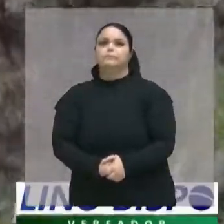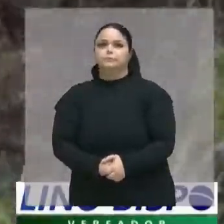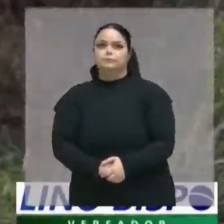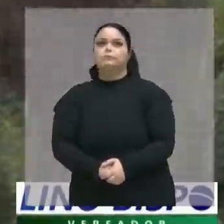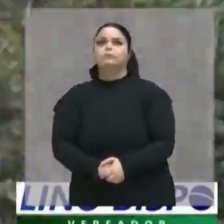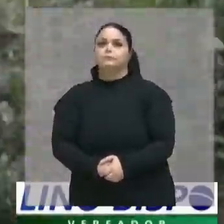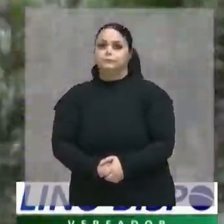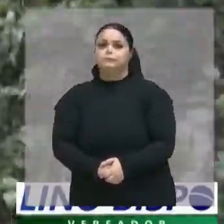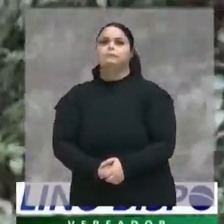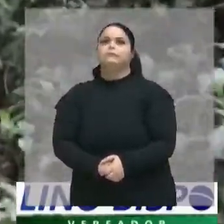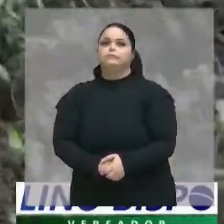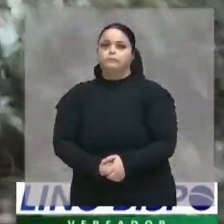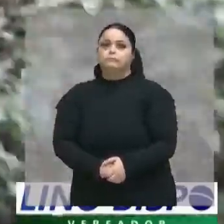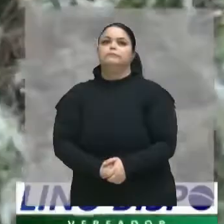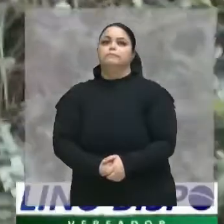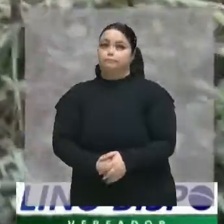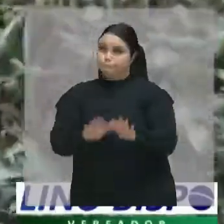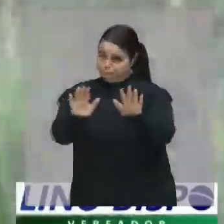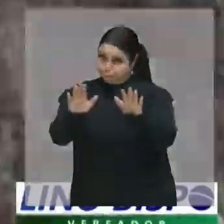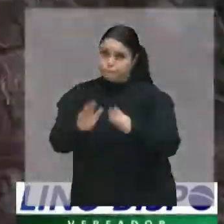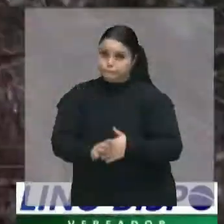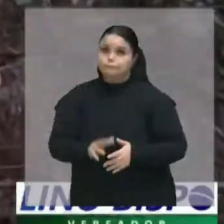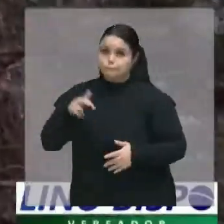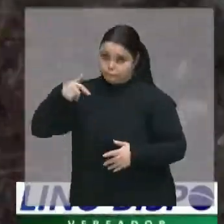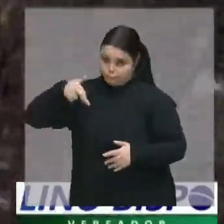Consegue passar aqui, Gisele? Tem que abaixar, hein?